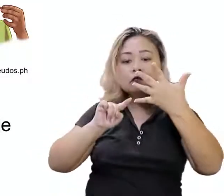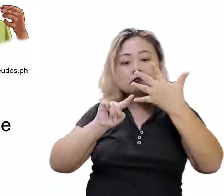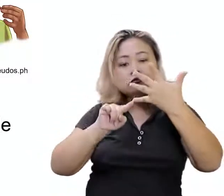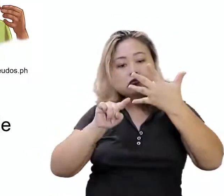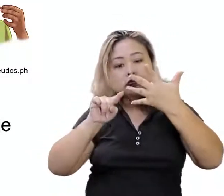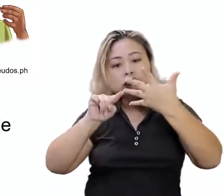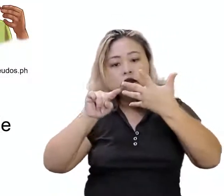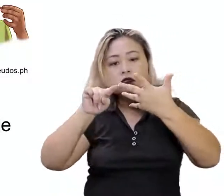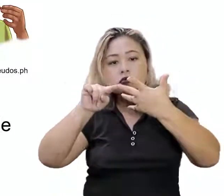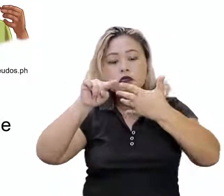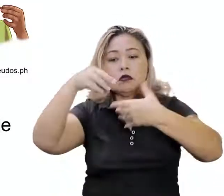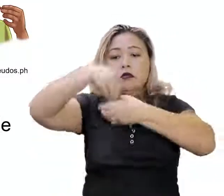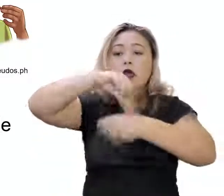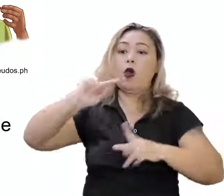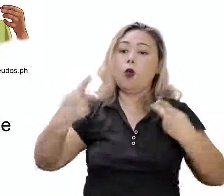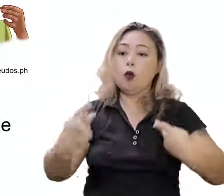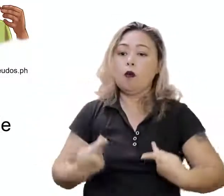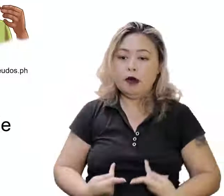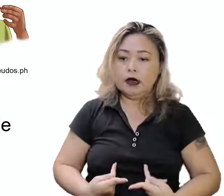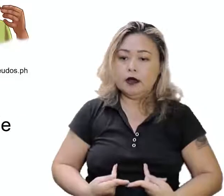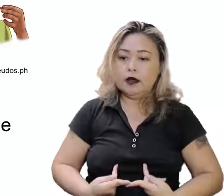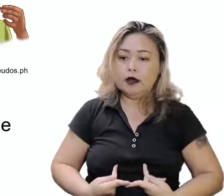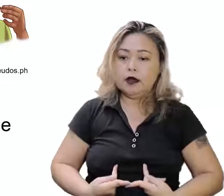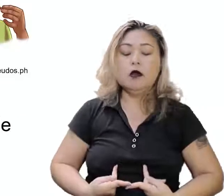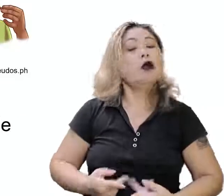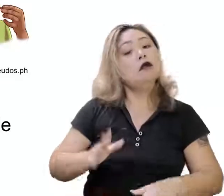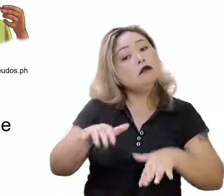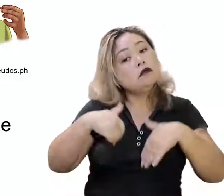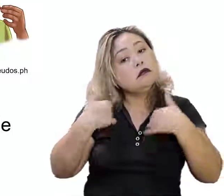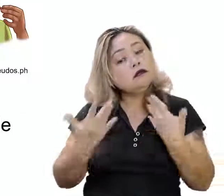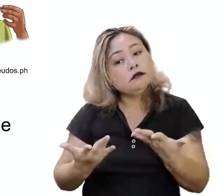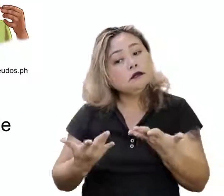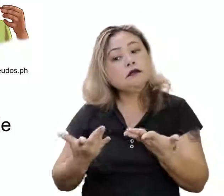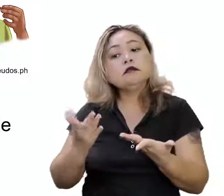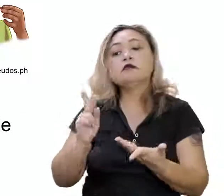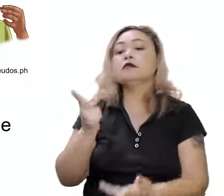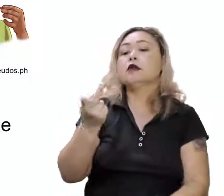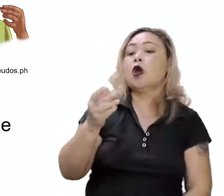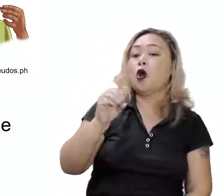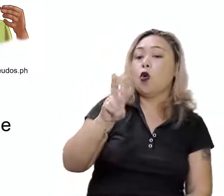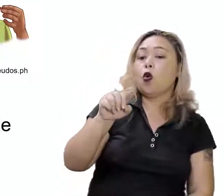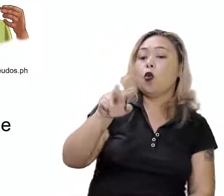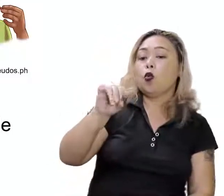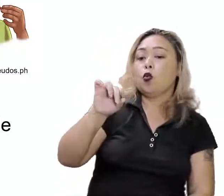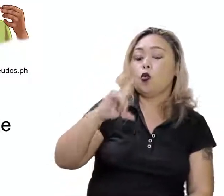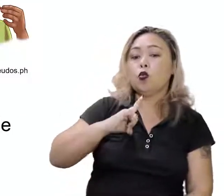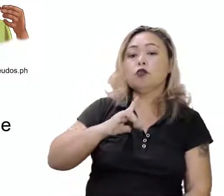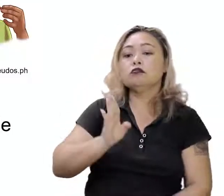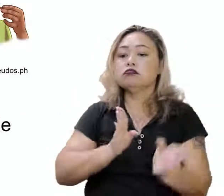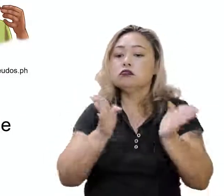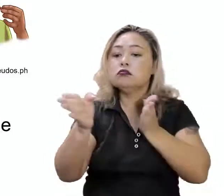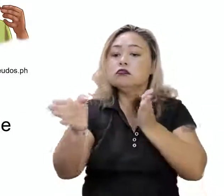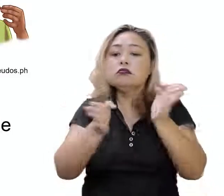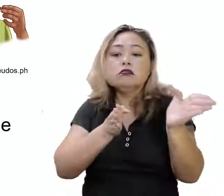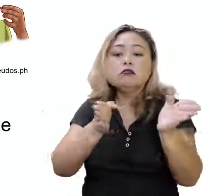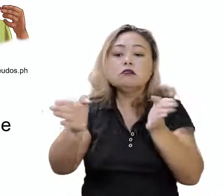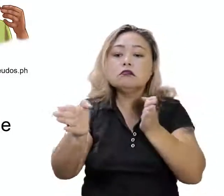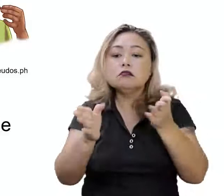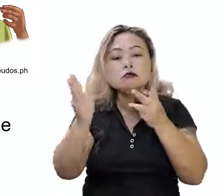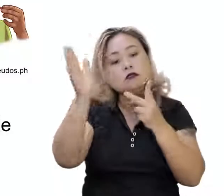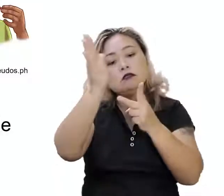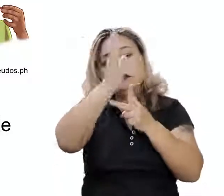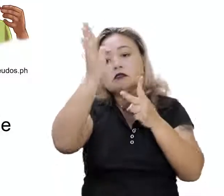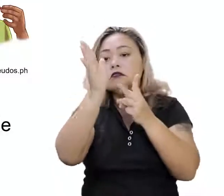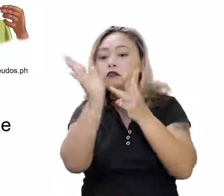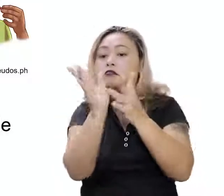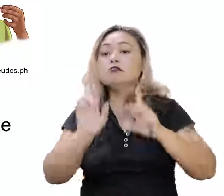humana, onde nós estamos inseridos. Claro, como onívoros, nós podemos ocupar níveis tróficos diferentes.